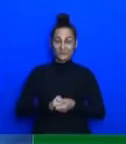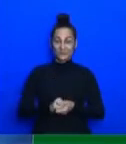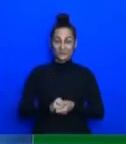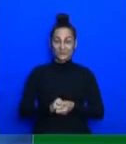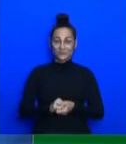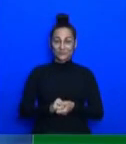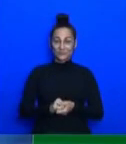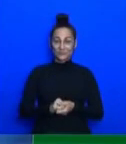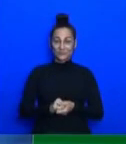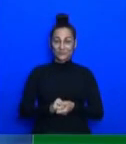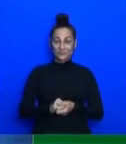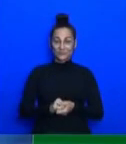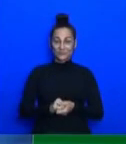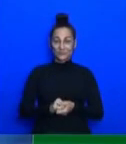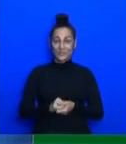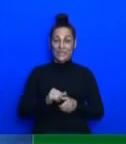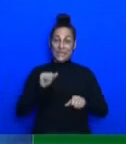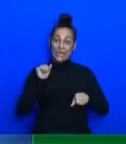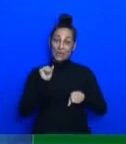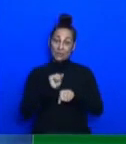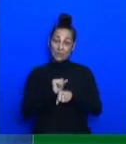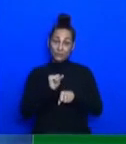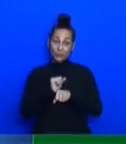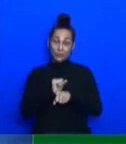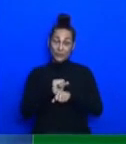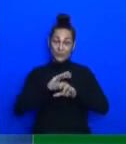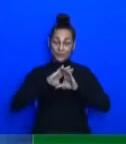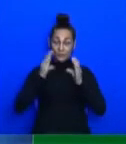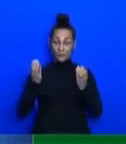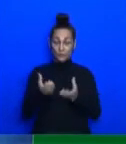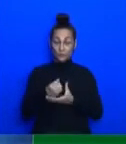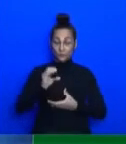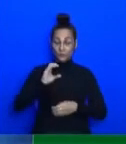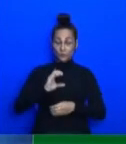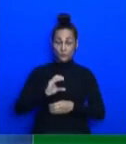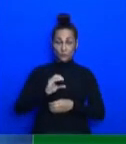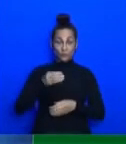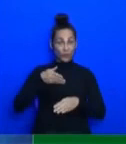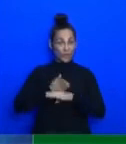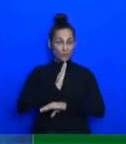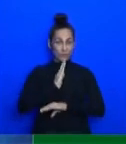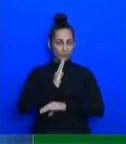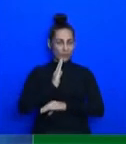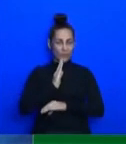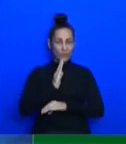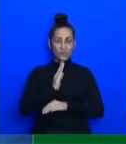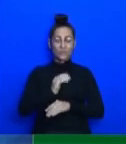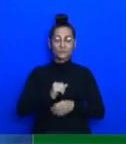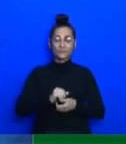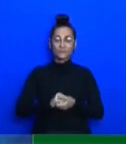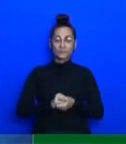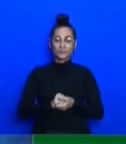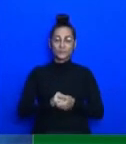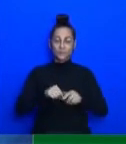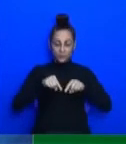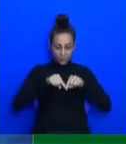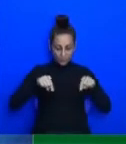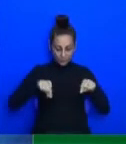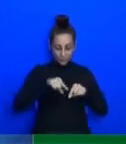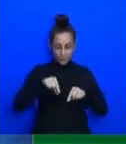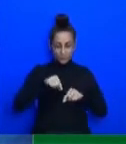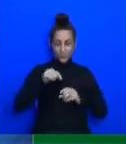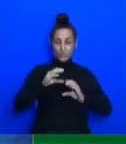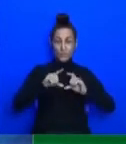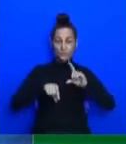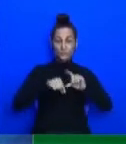71. A bola ficou parada ali na base do globo, segue válida. Normalmente, vamos confirmar então os números